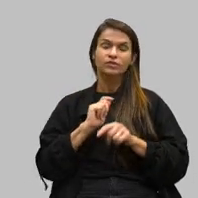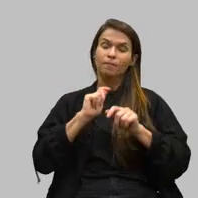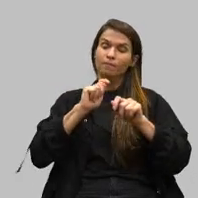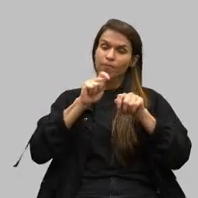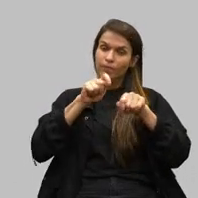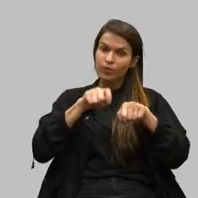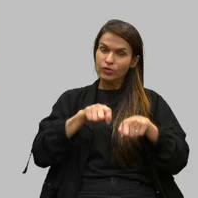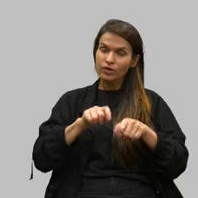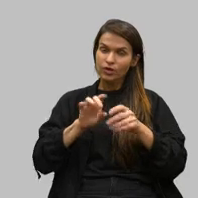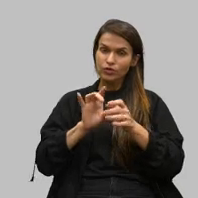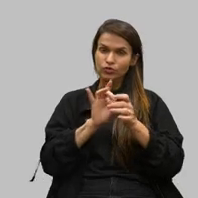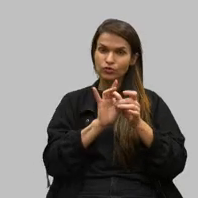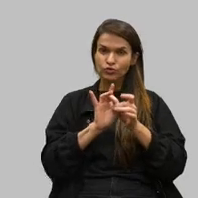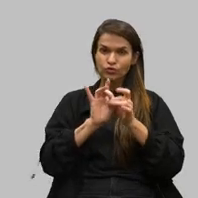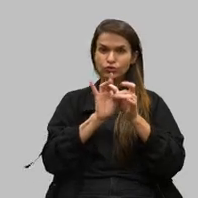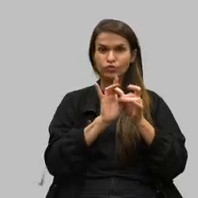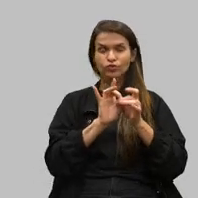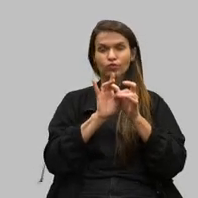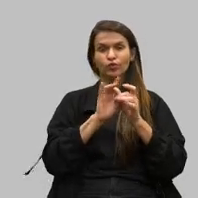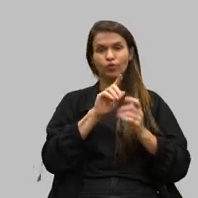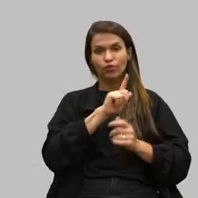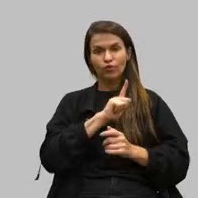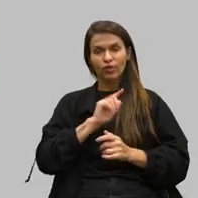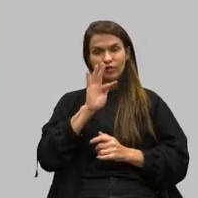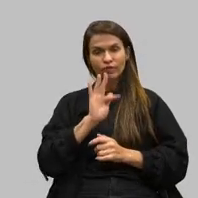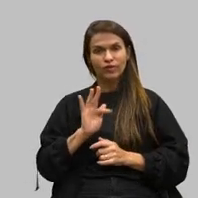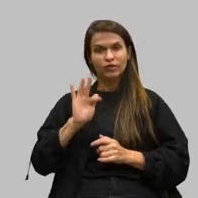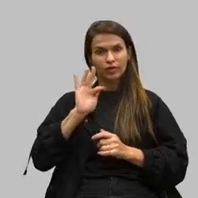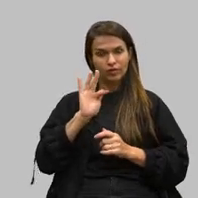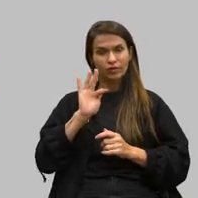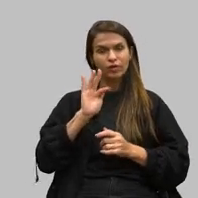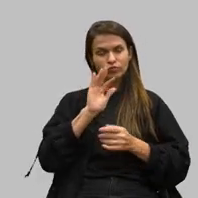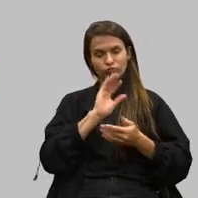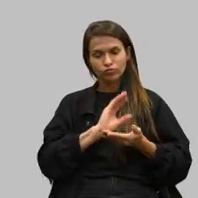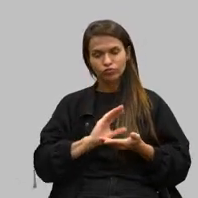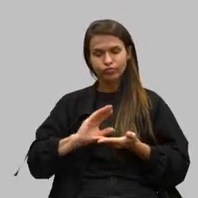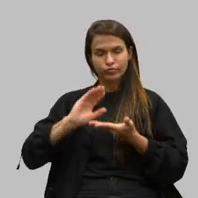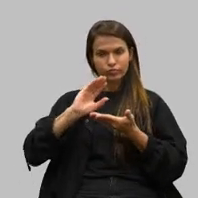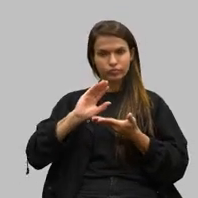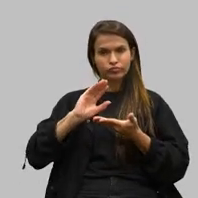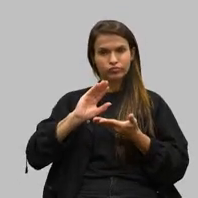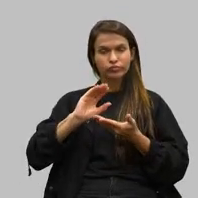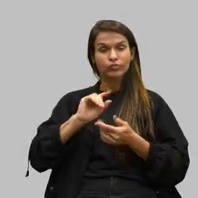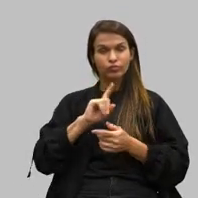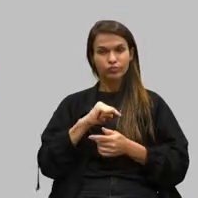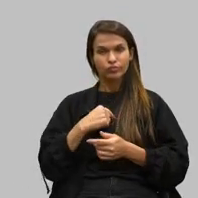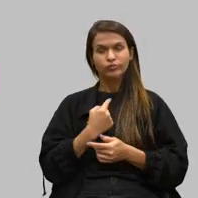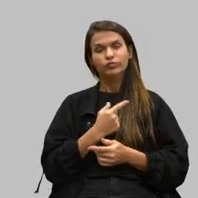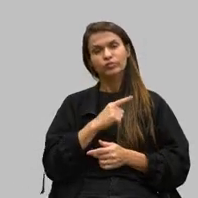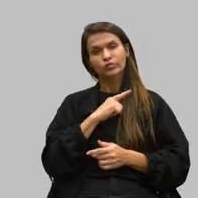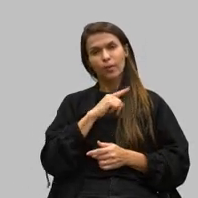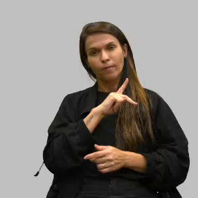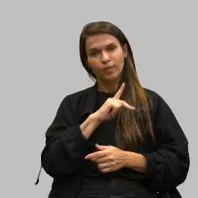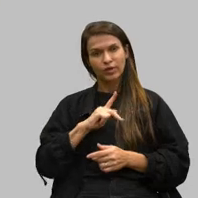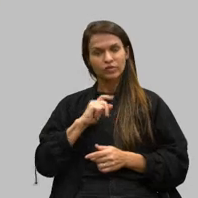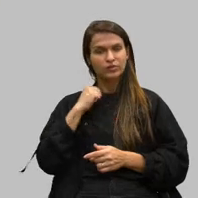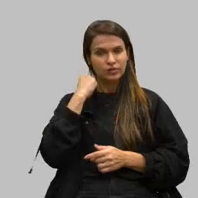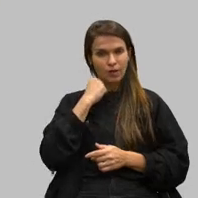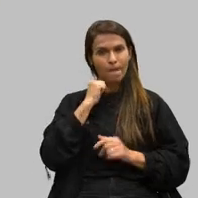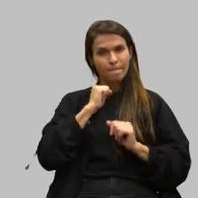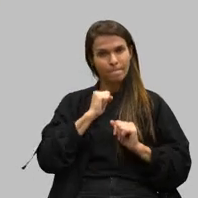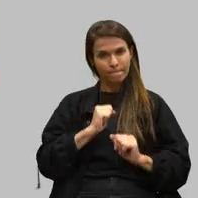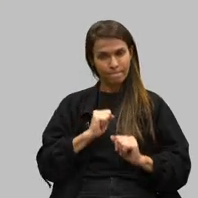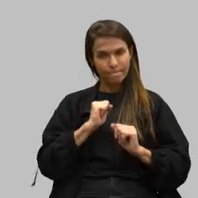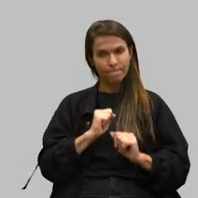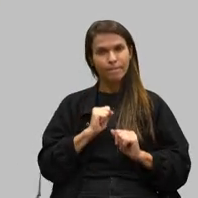junto com o governo federal, repassar esses recursos, nós temos o presidente do Senado que pode fazer ação